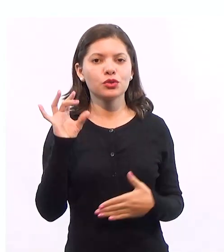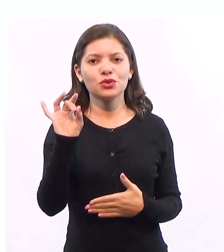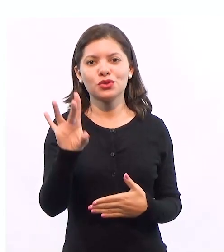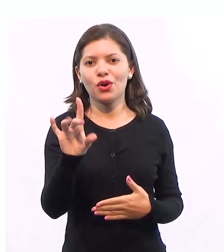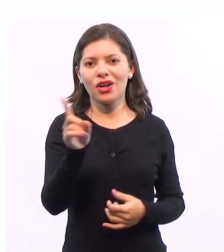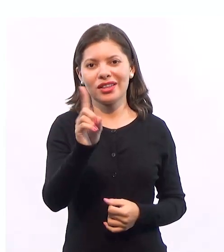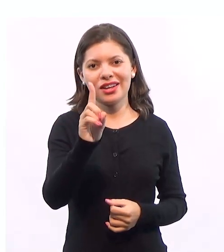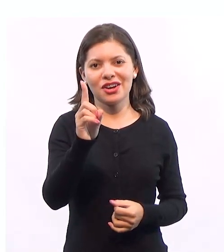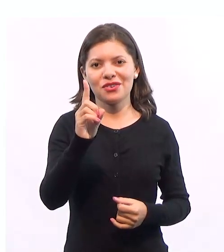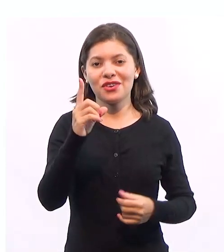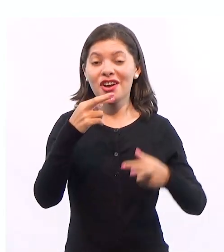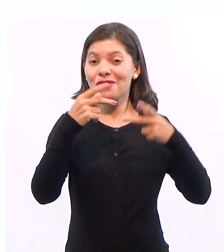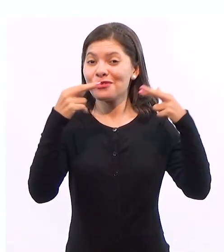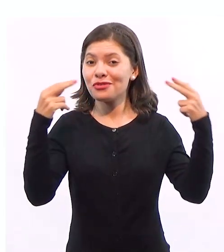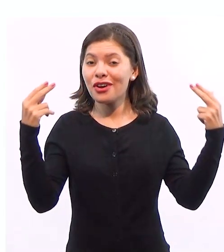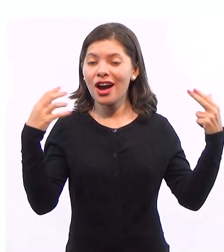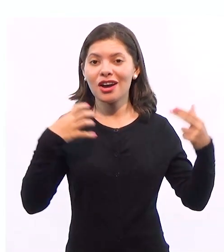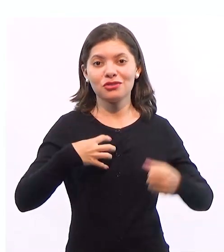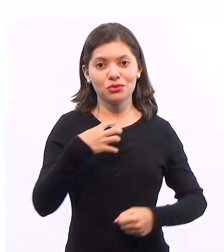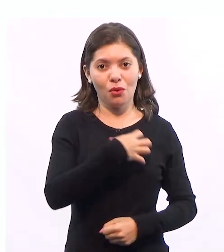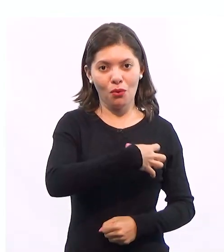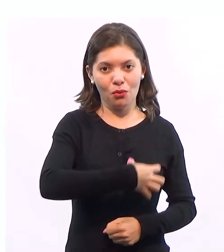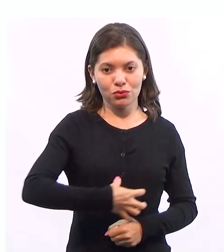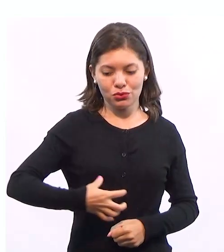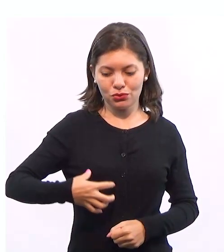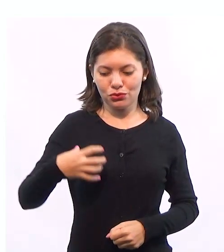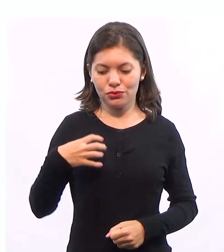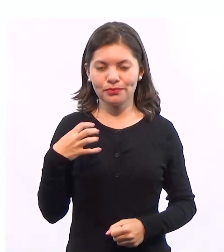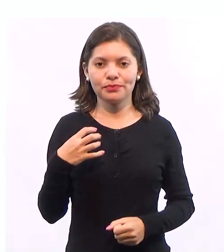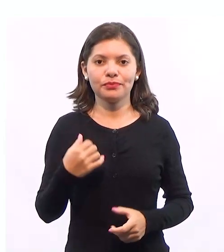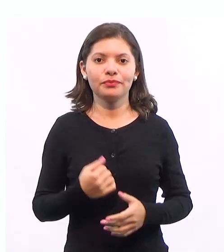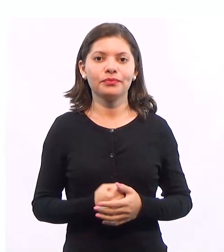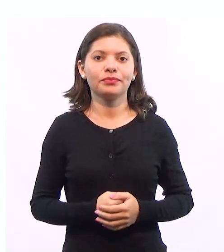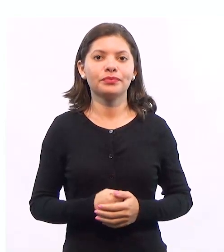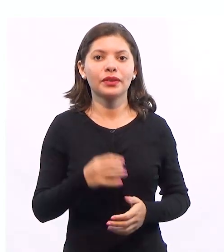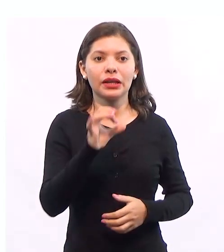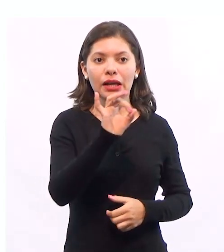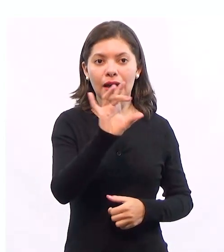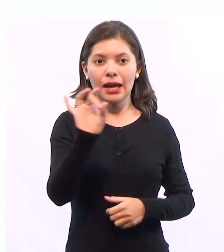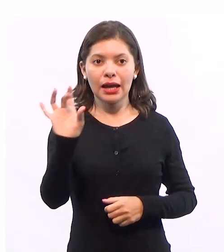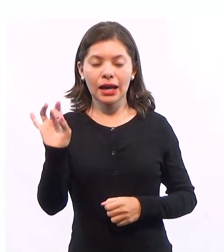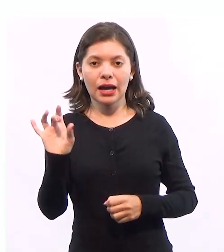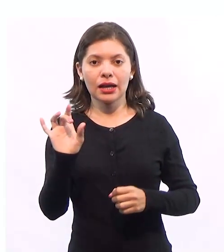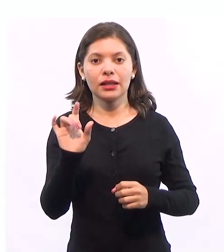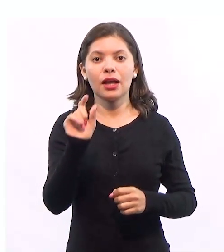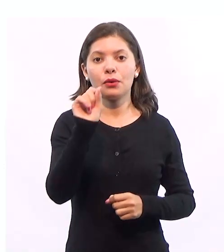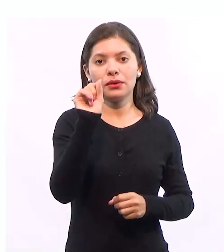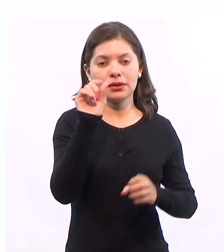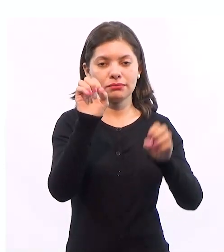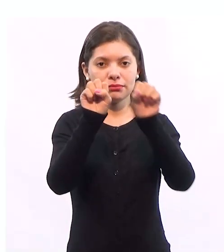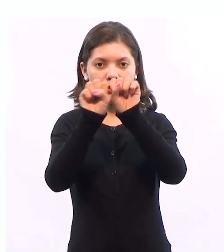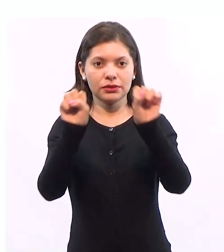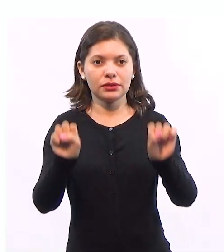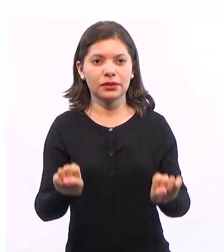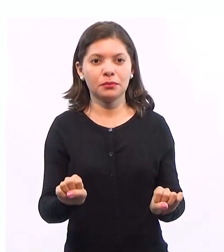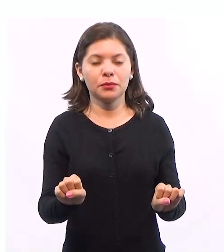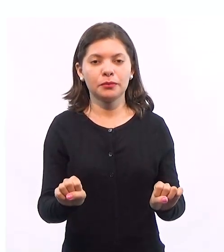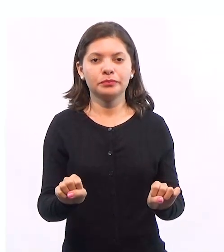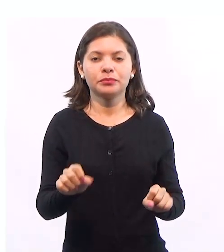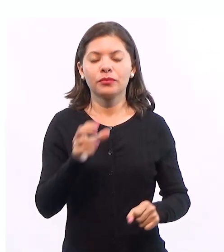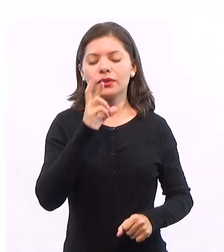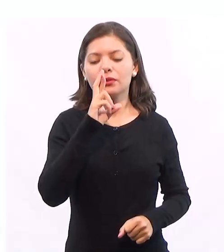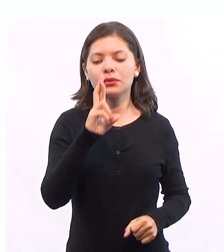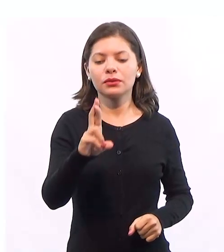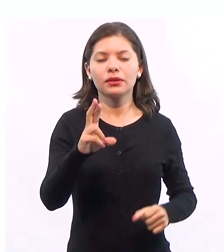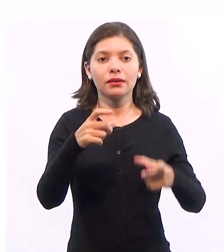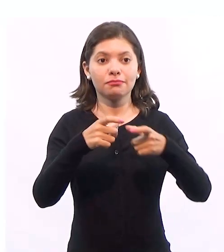tem vários órgãos trabalhando dentro dele, tá bom? E onde cada um desses elementos componentes se comporta como um